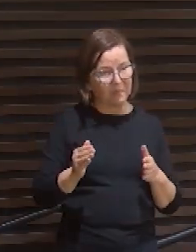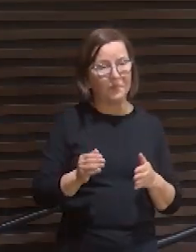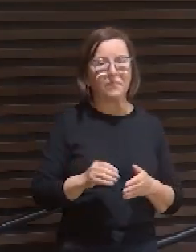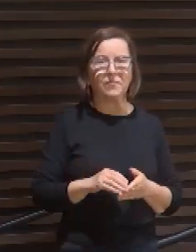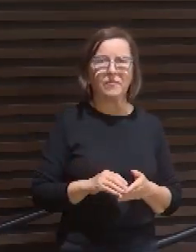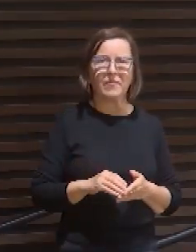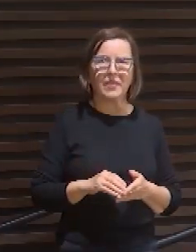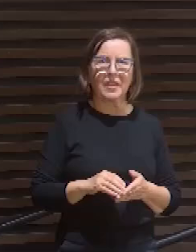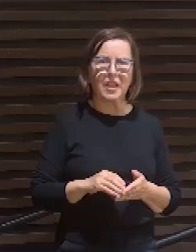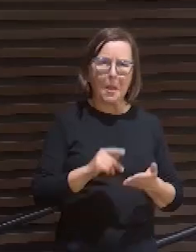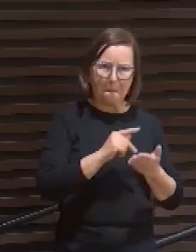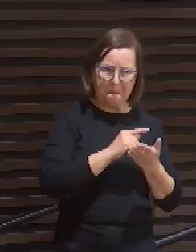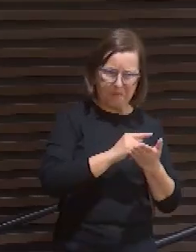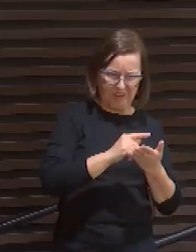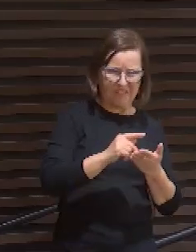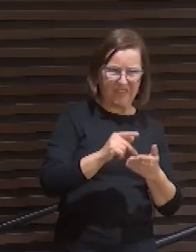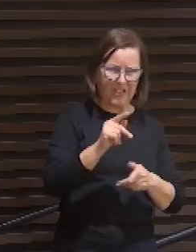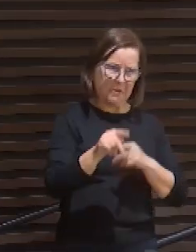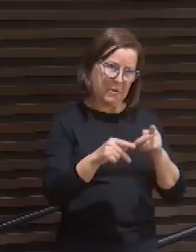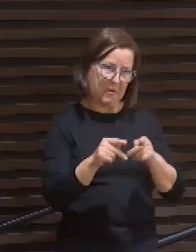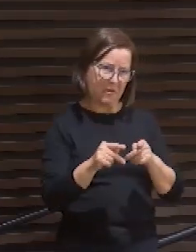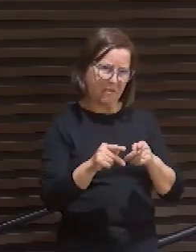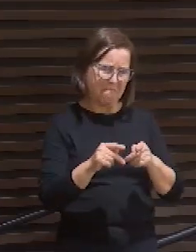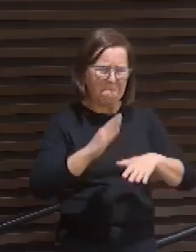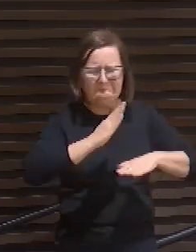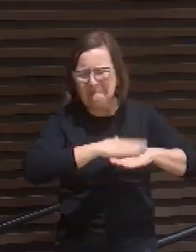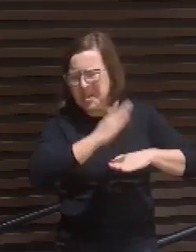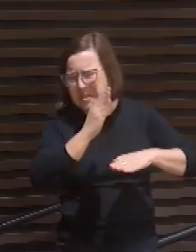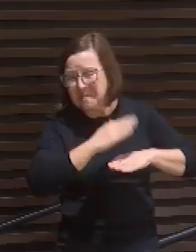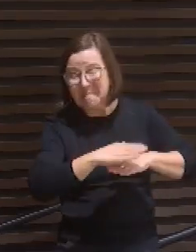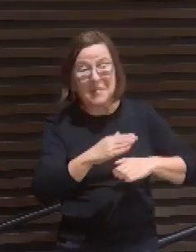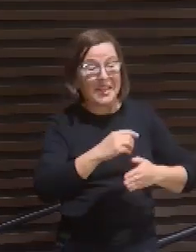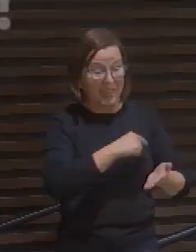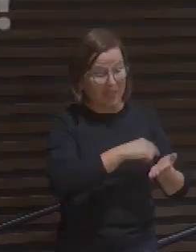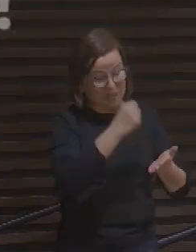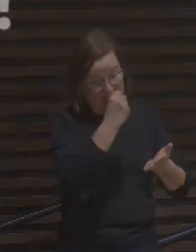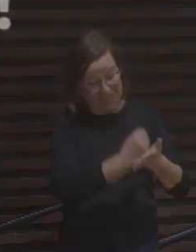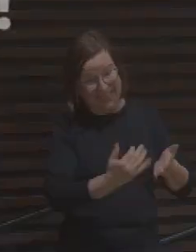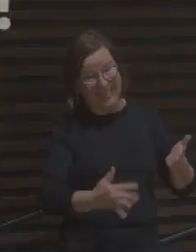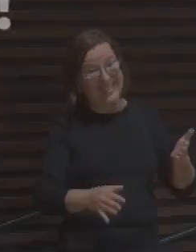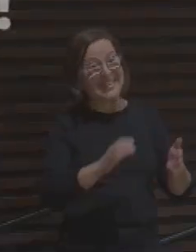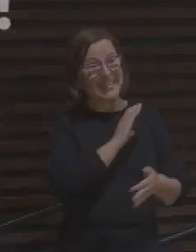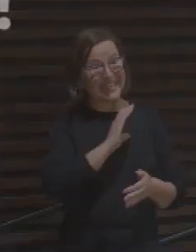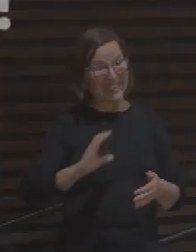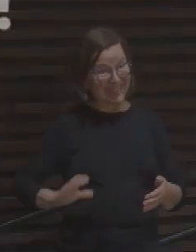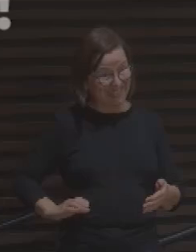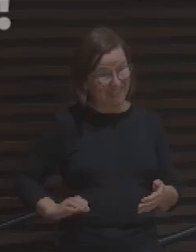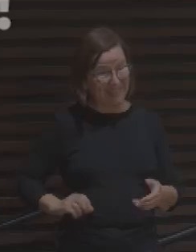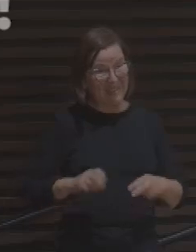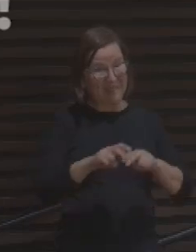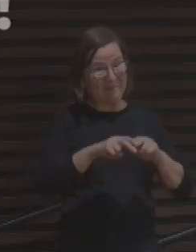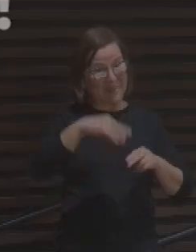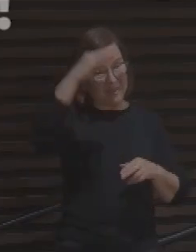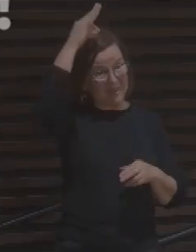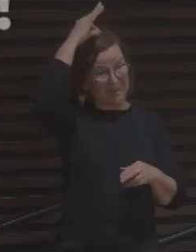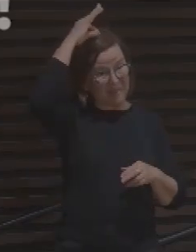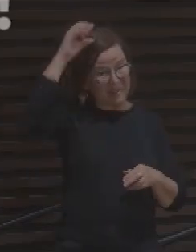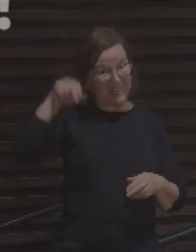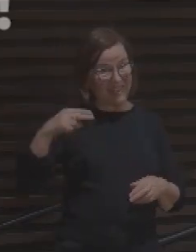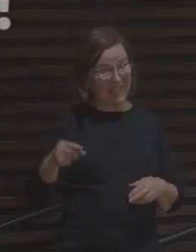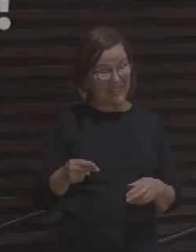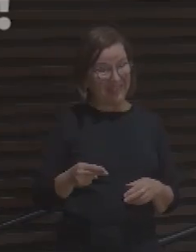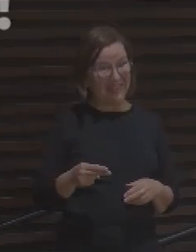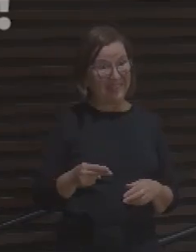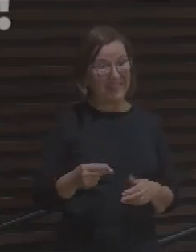muito mais é o sangue de Cristo, que pelo Espírito Eterno a si mesmo se ofereceu sem